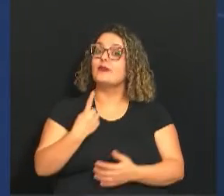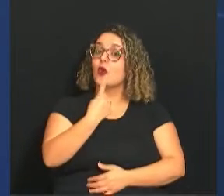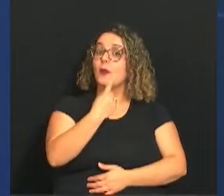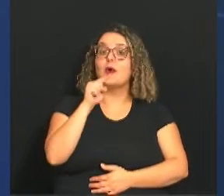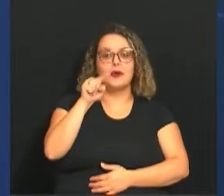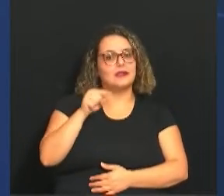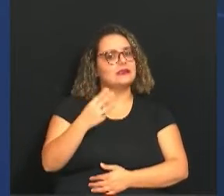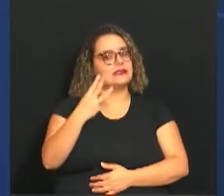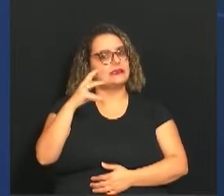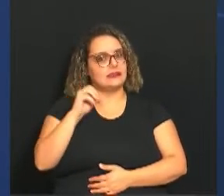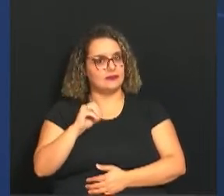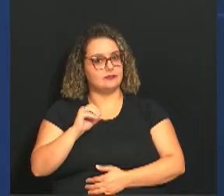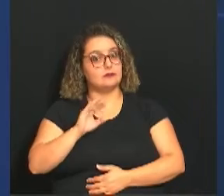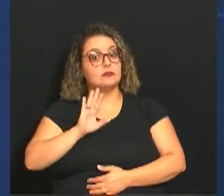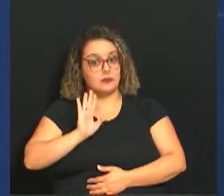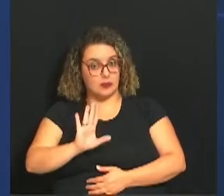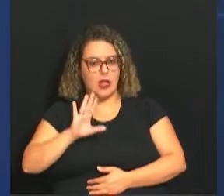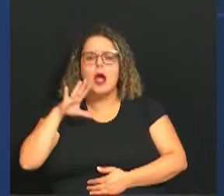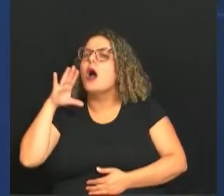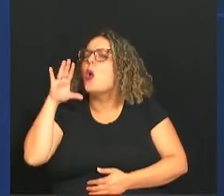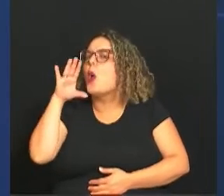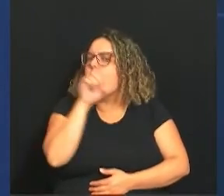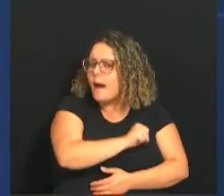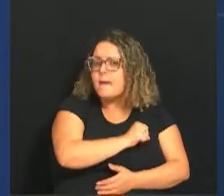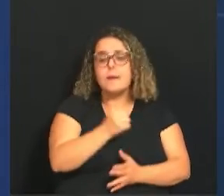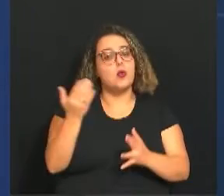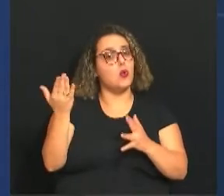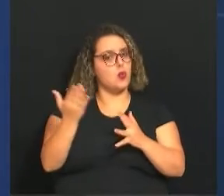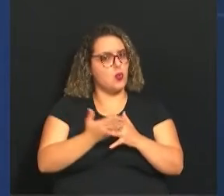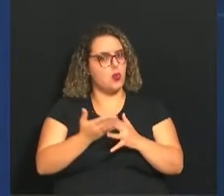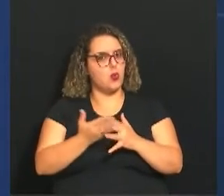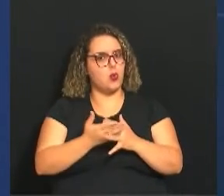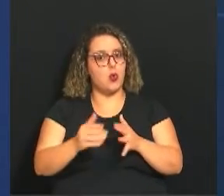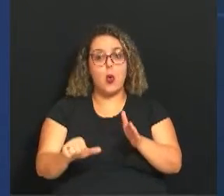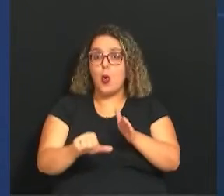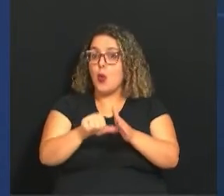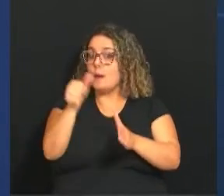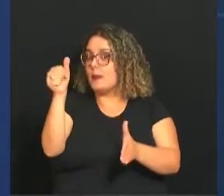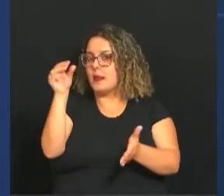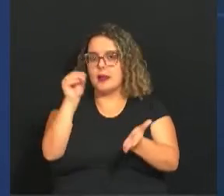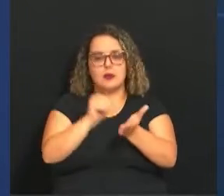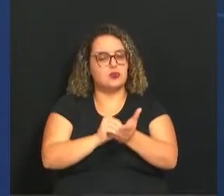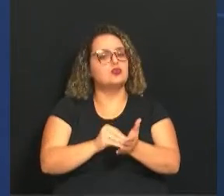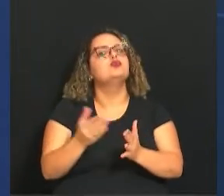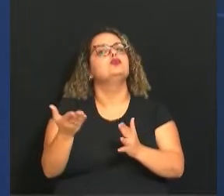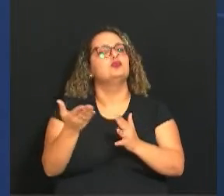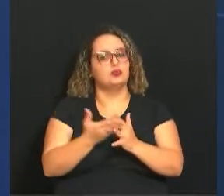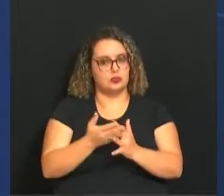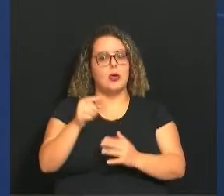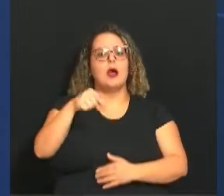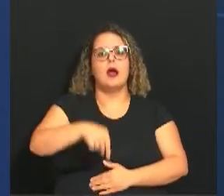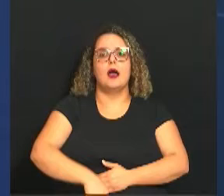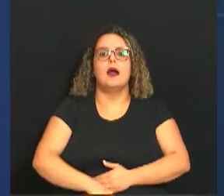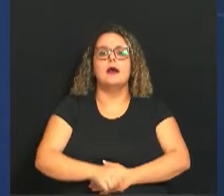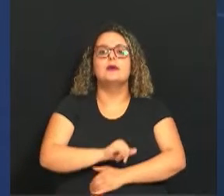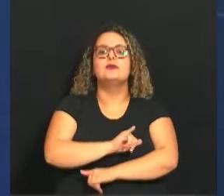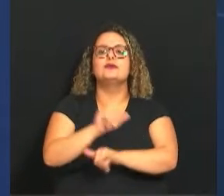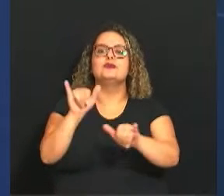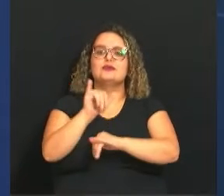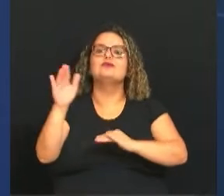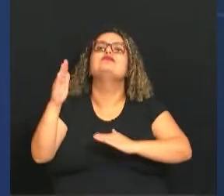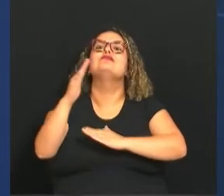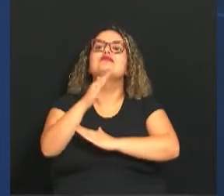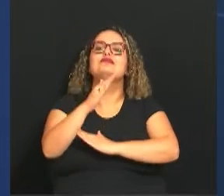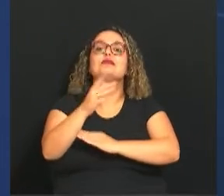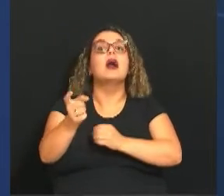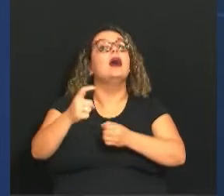1h30, vamos fazer o seguinte, rápido intervalo, primeiro e último intervalo aqui no nosso Câmara Notícia, e na volta